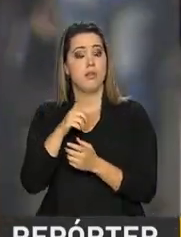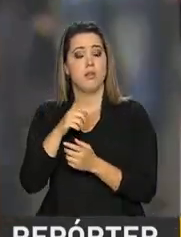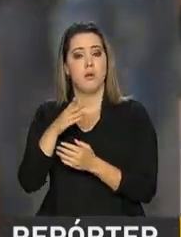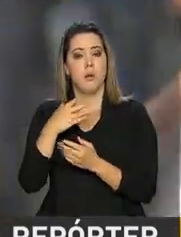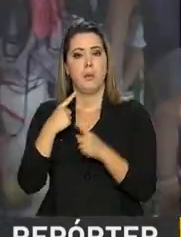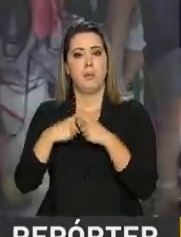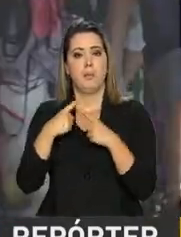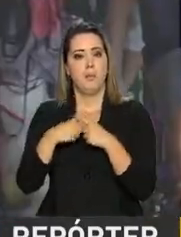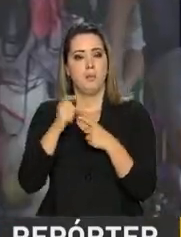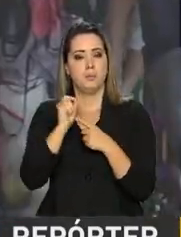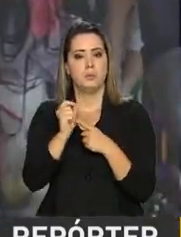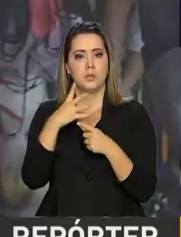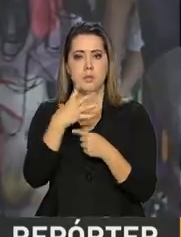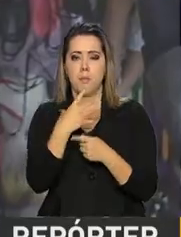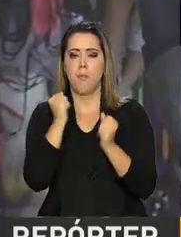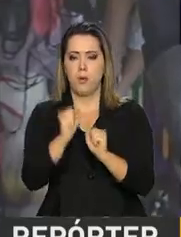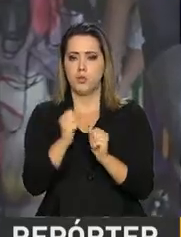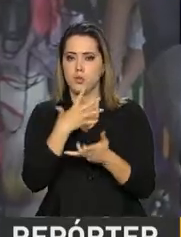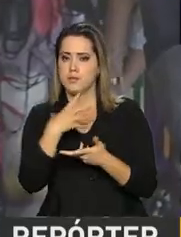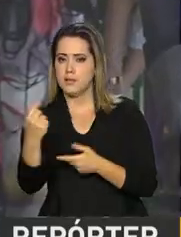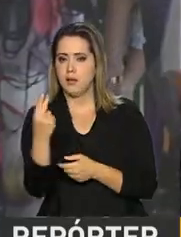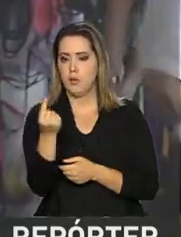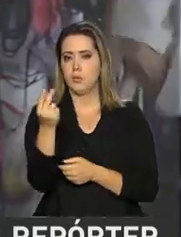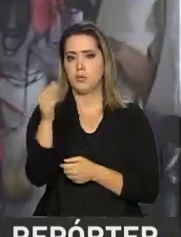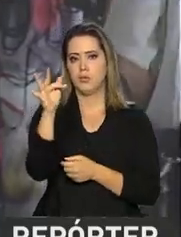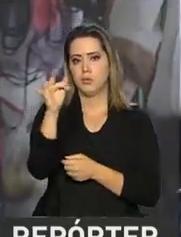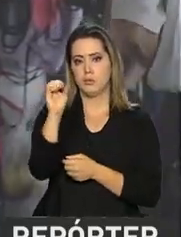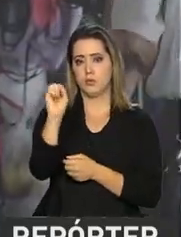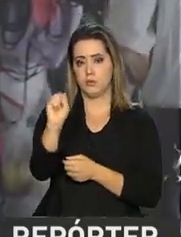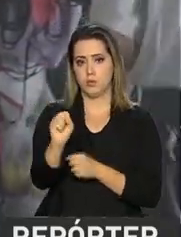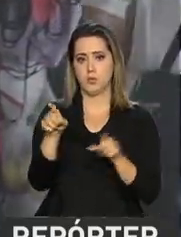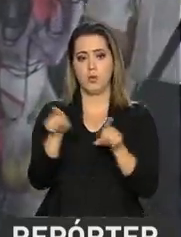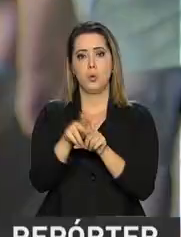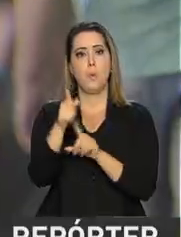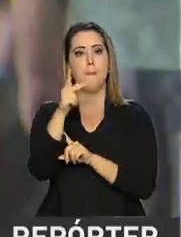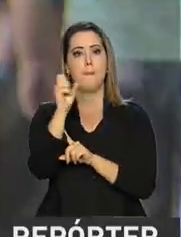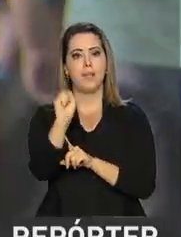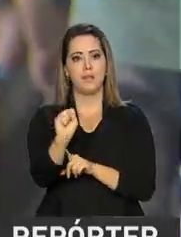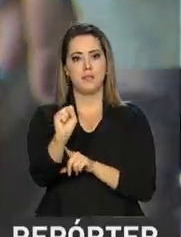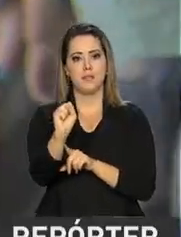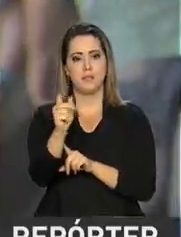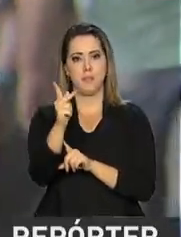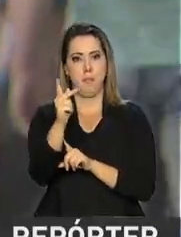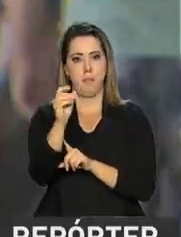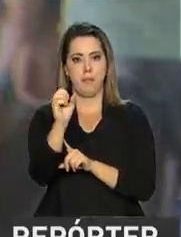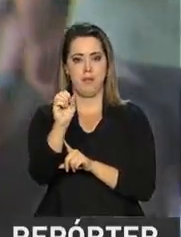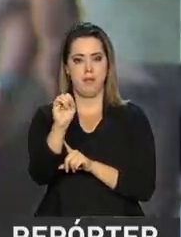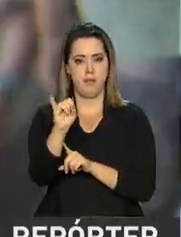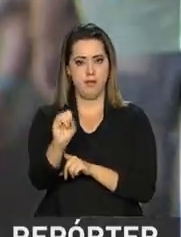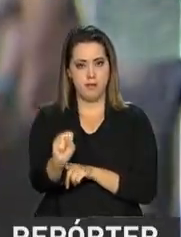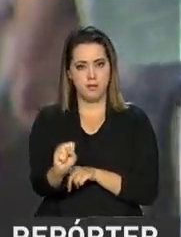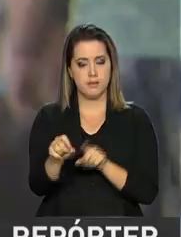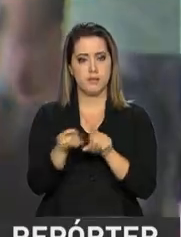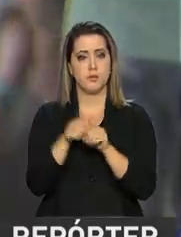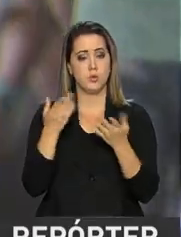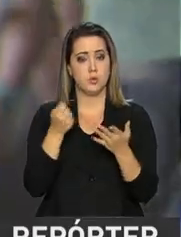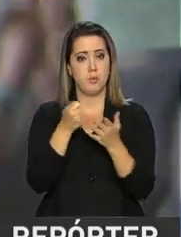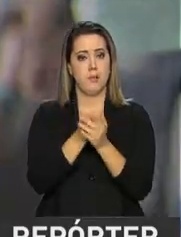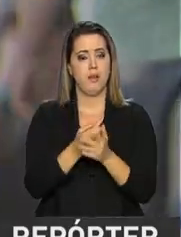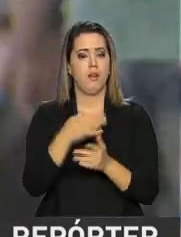do PIS/PASEP, contribuição das empresas que hoje vai para financiar ações de desenvolvimento econômico e pagamento